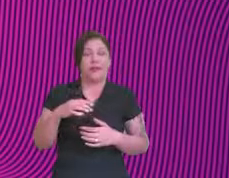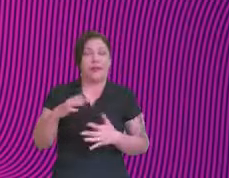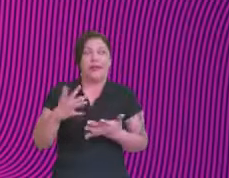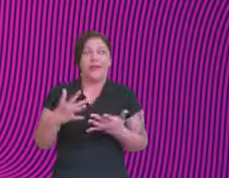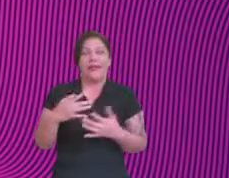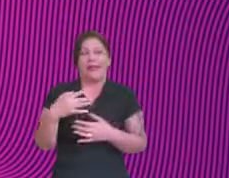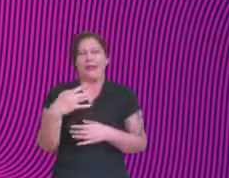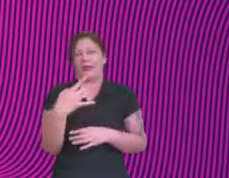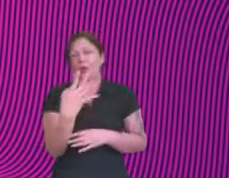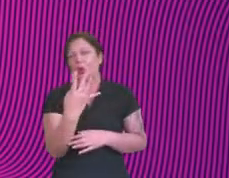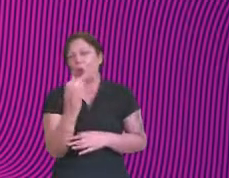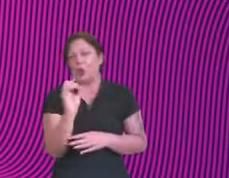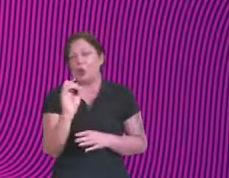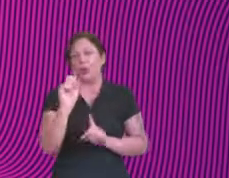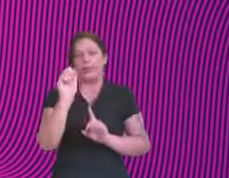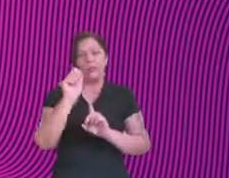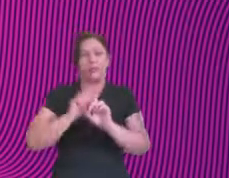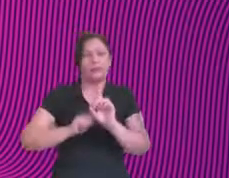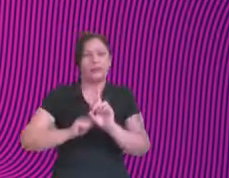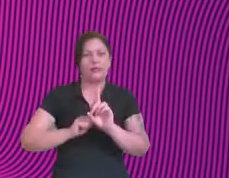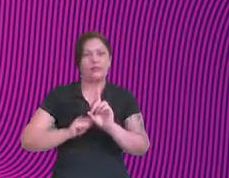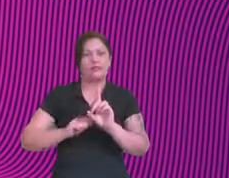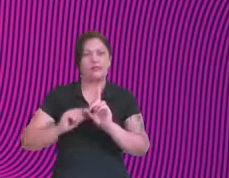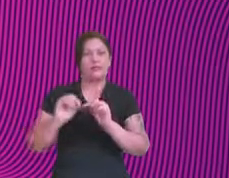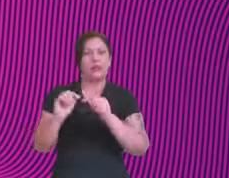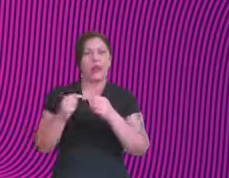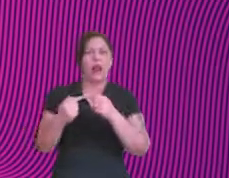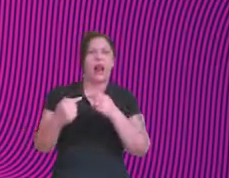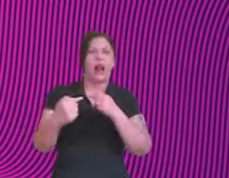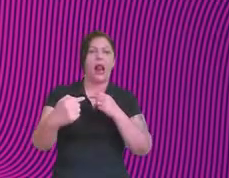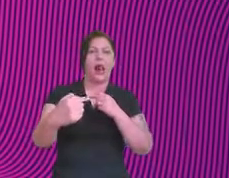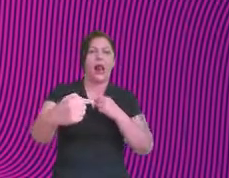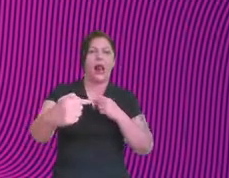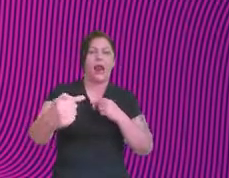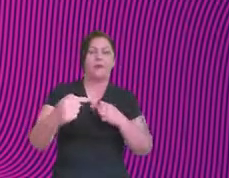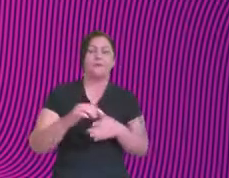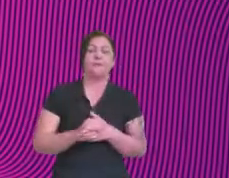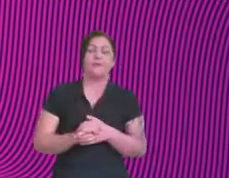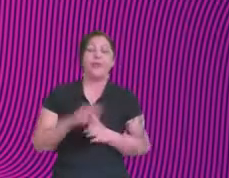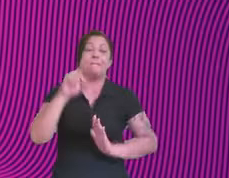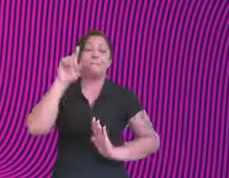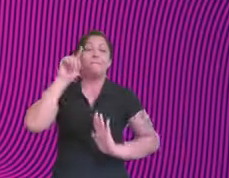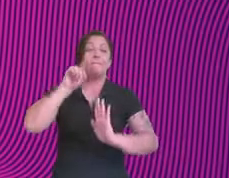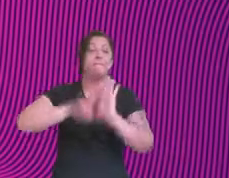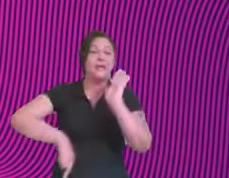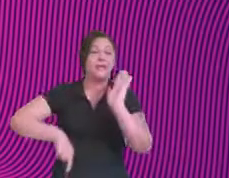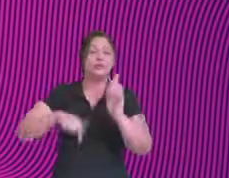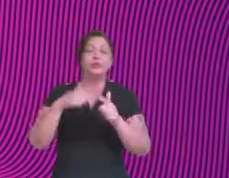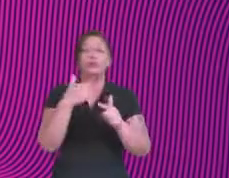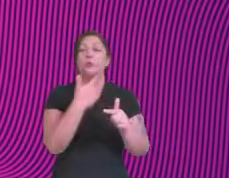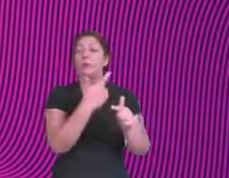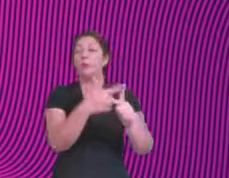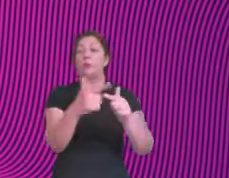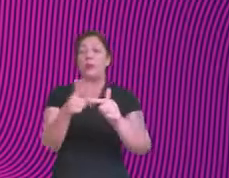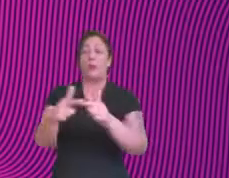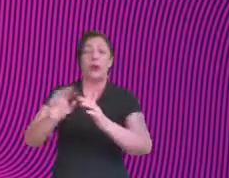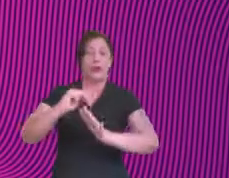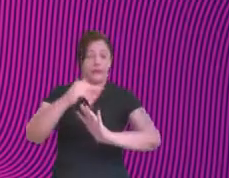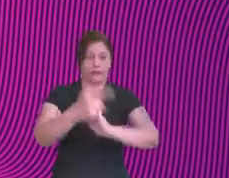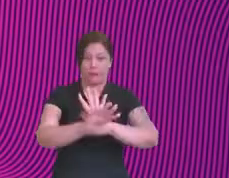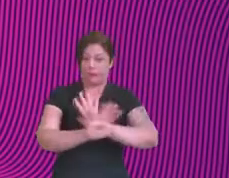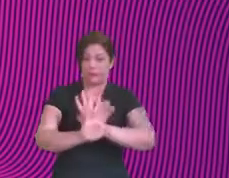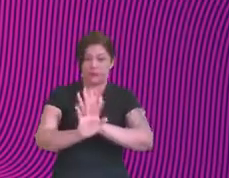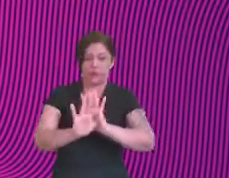meses ou superior, e com menos morbidade. Então, para o pseudomixoma,